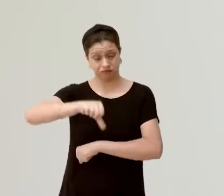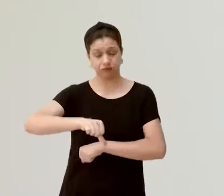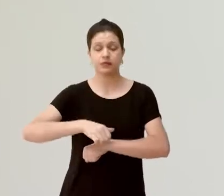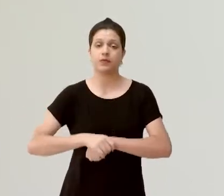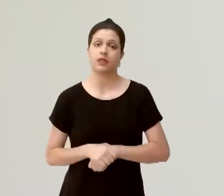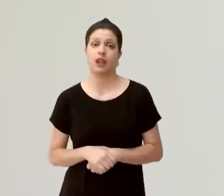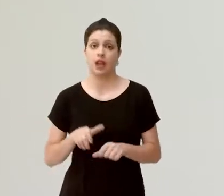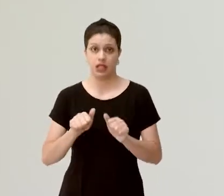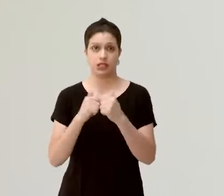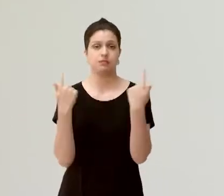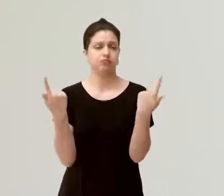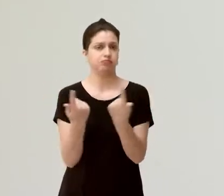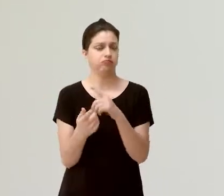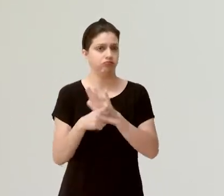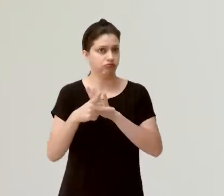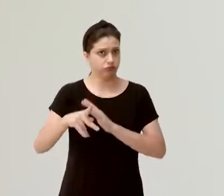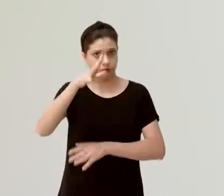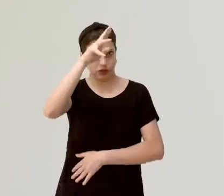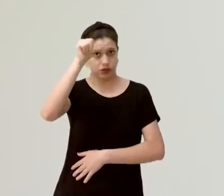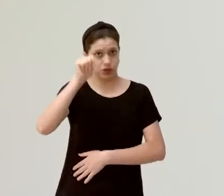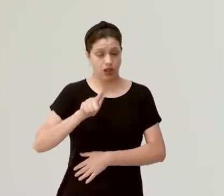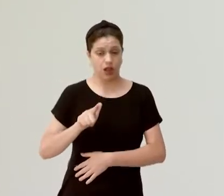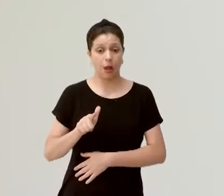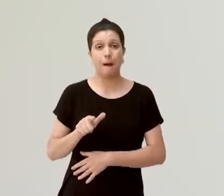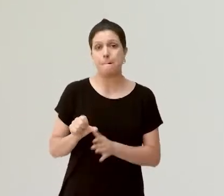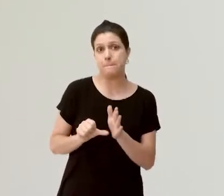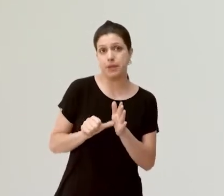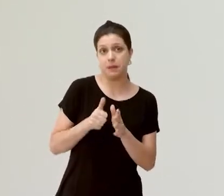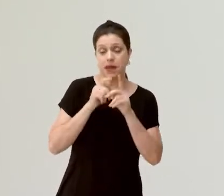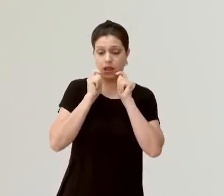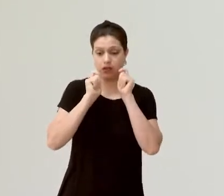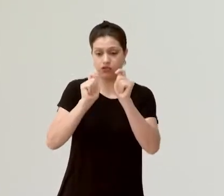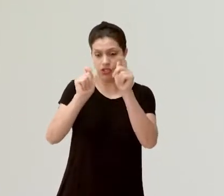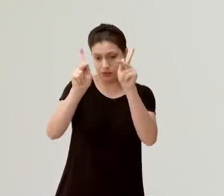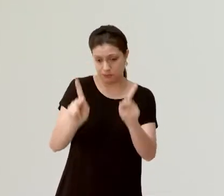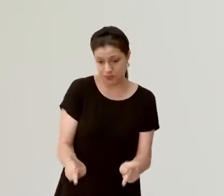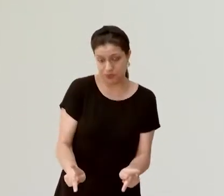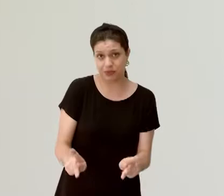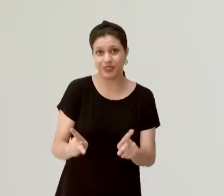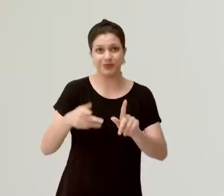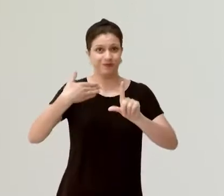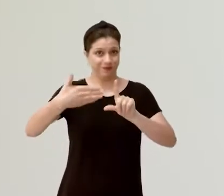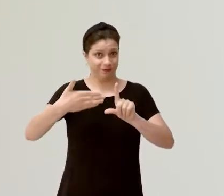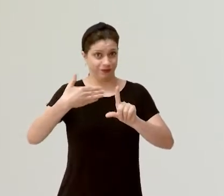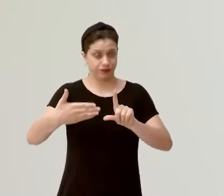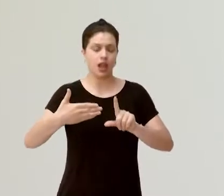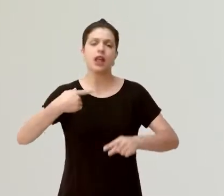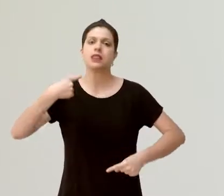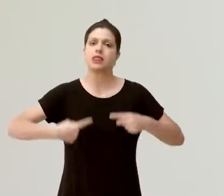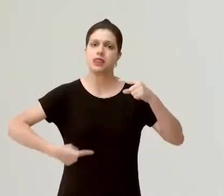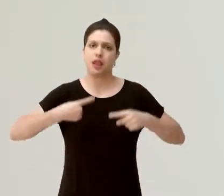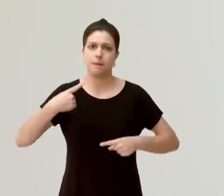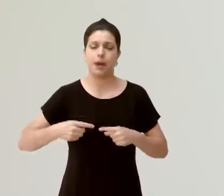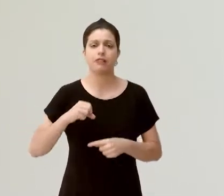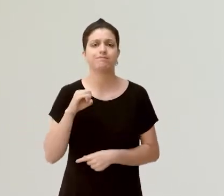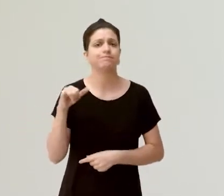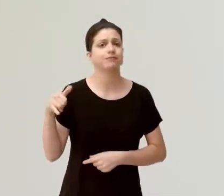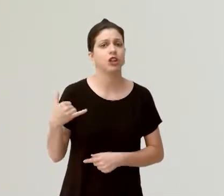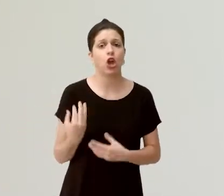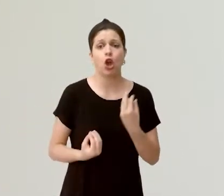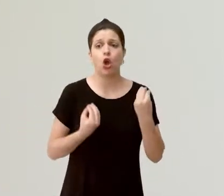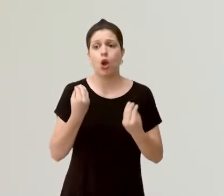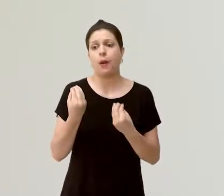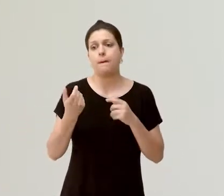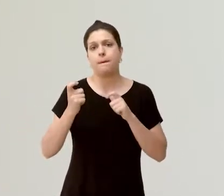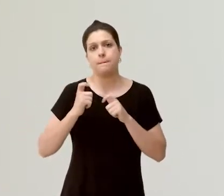Covid-19, a Assembleia Legislativa de Mato Grosso do Sul realizou a sua primeira audiência pública virtual, justamente para debater as